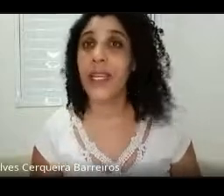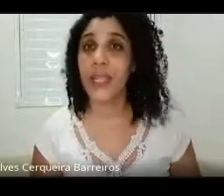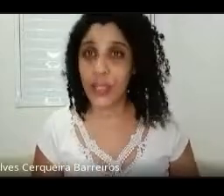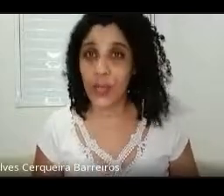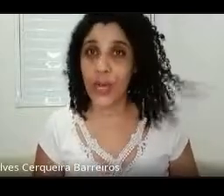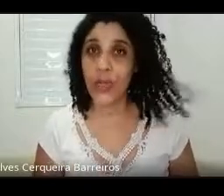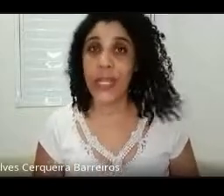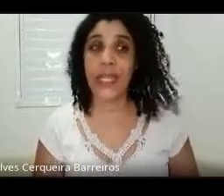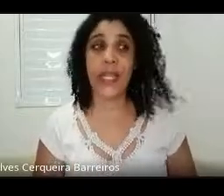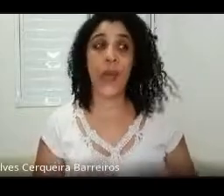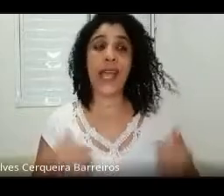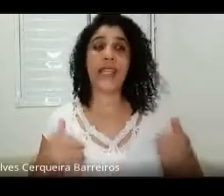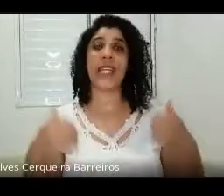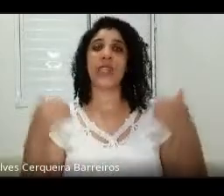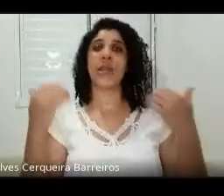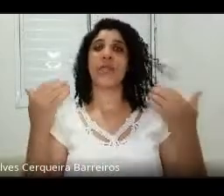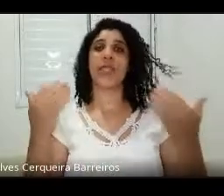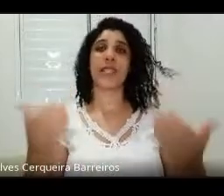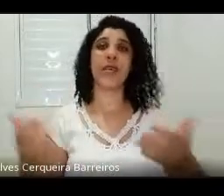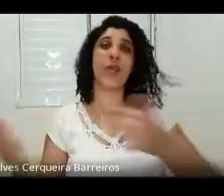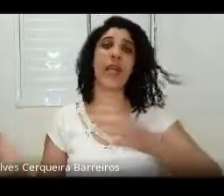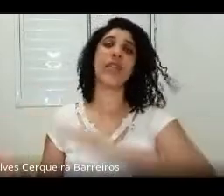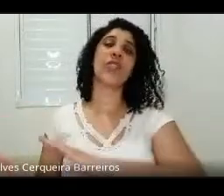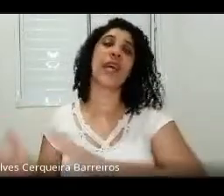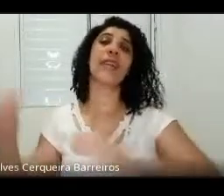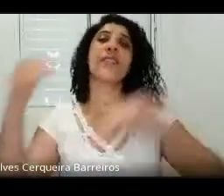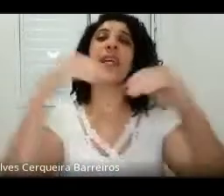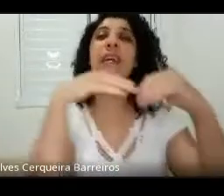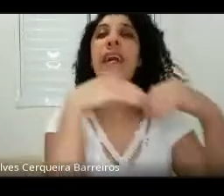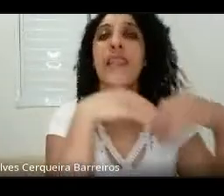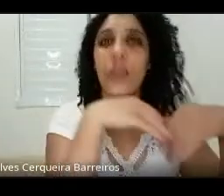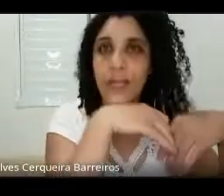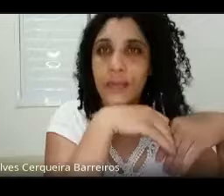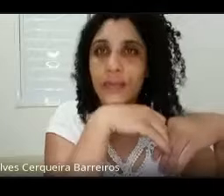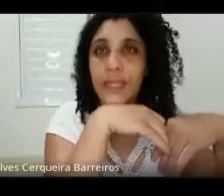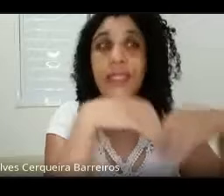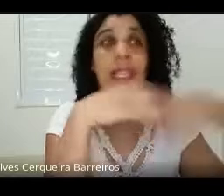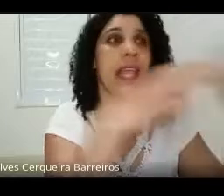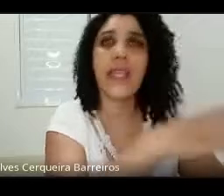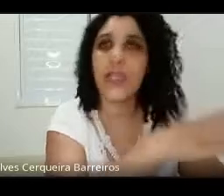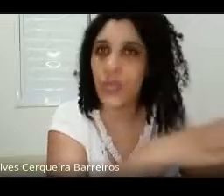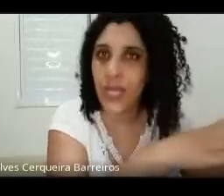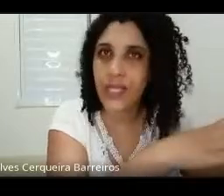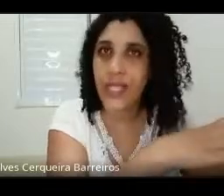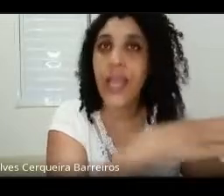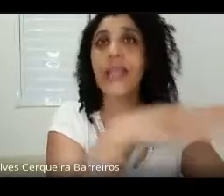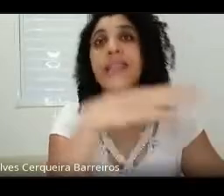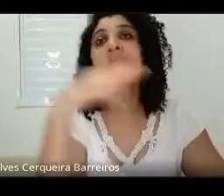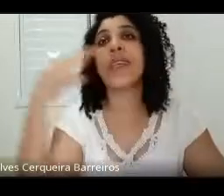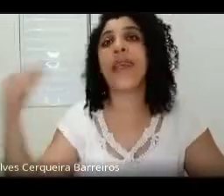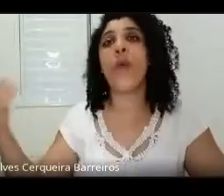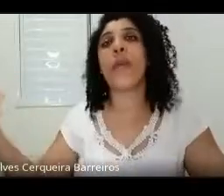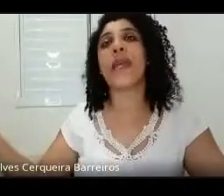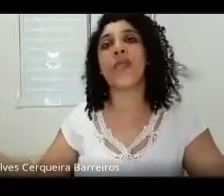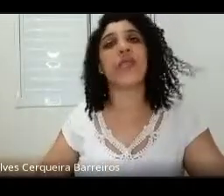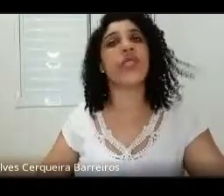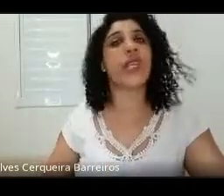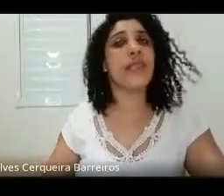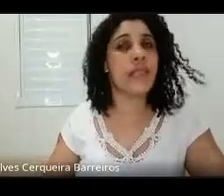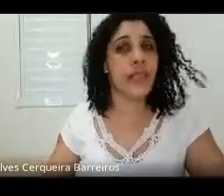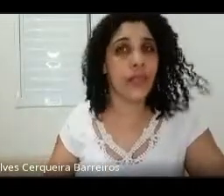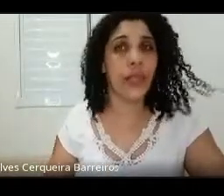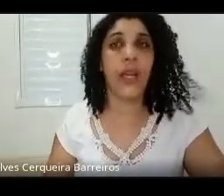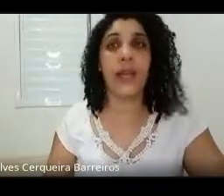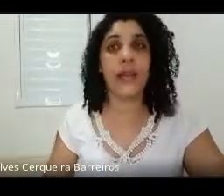maneira natural. Então, essa questão da abstração, ela não está relacionada à língua, nem à surdez, e sim ao período